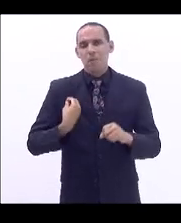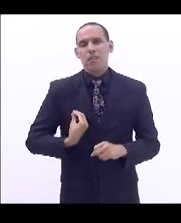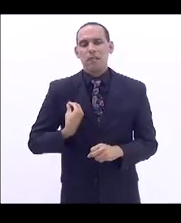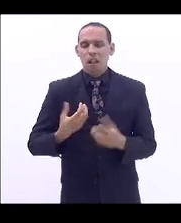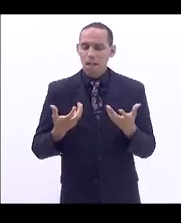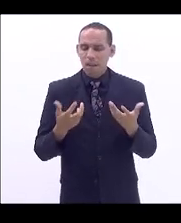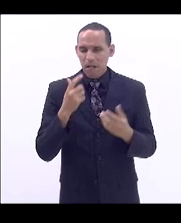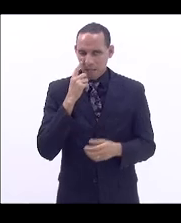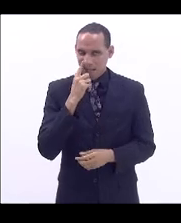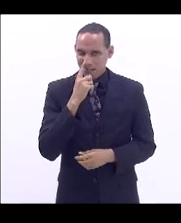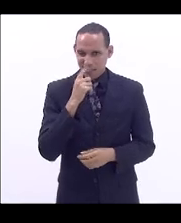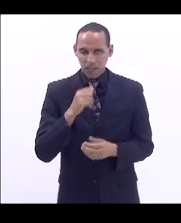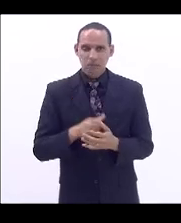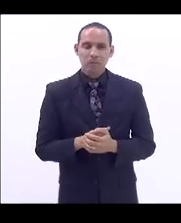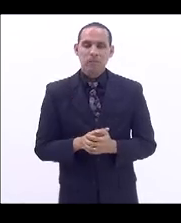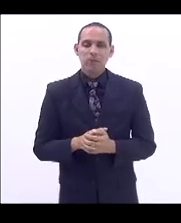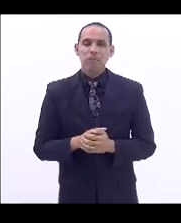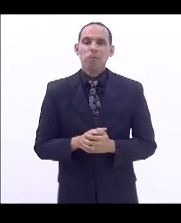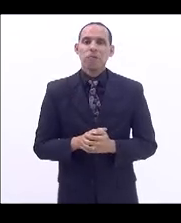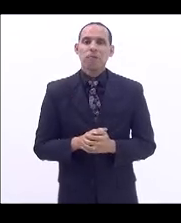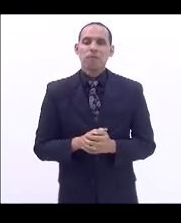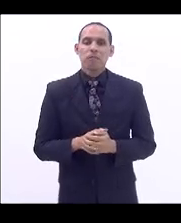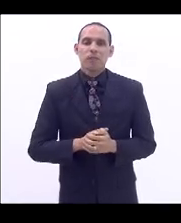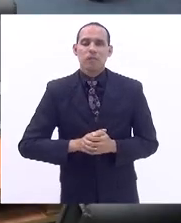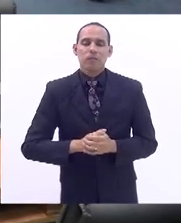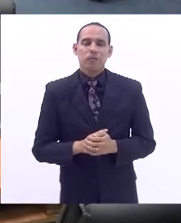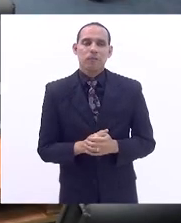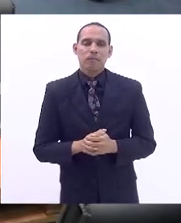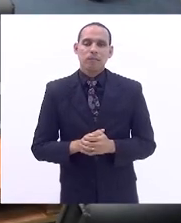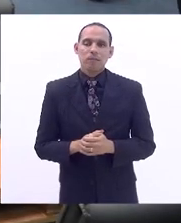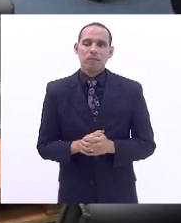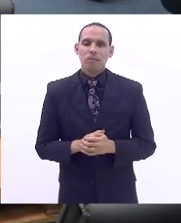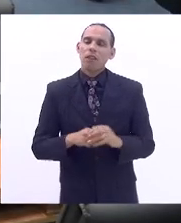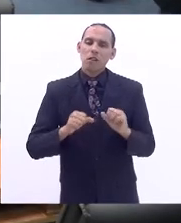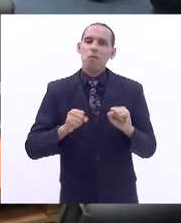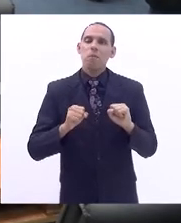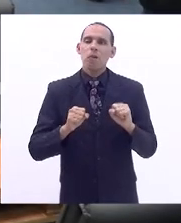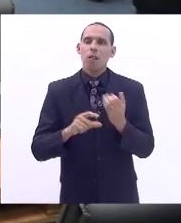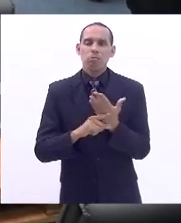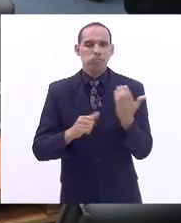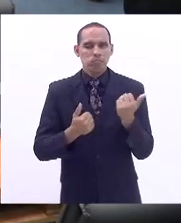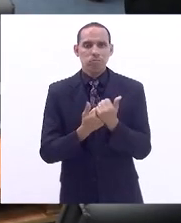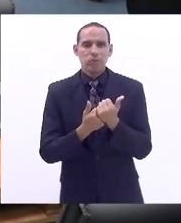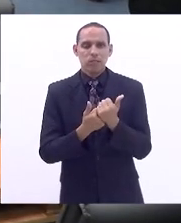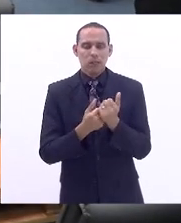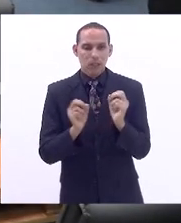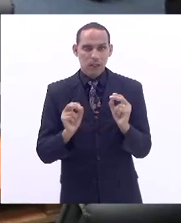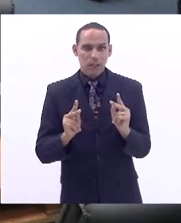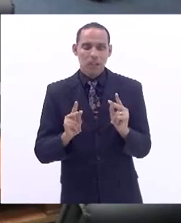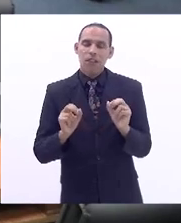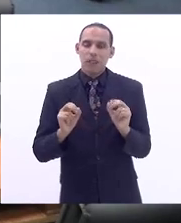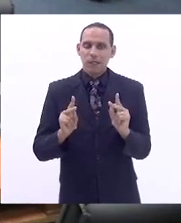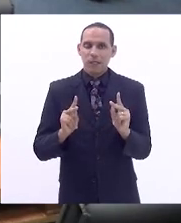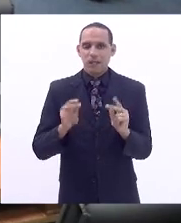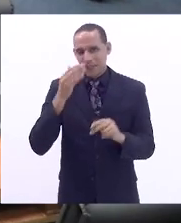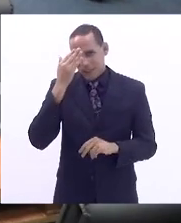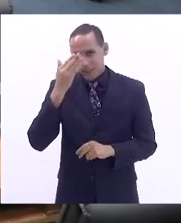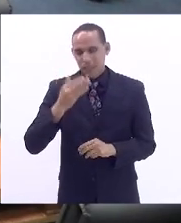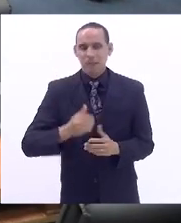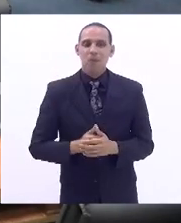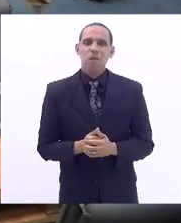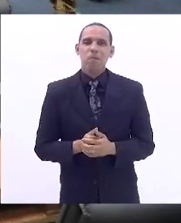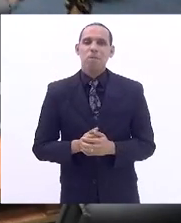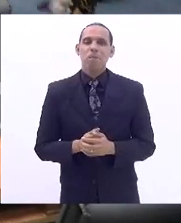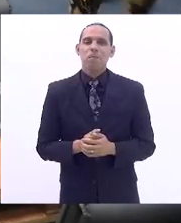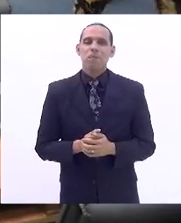que quiser ela quer pode pode estar com couto ok ok brigar